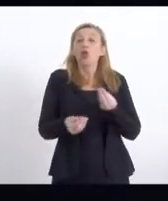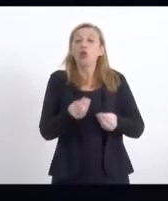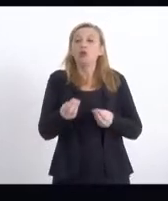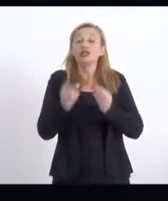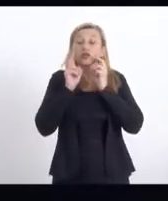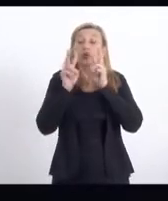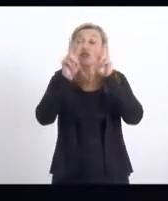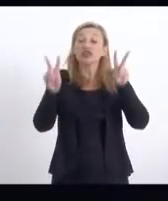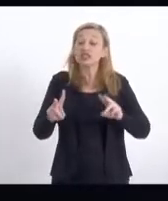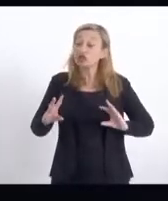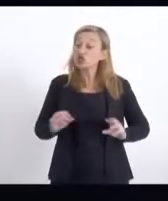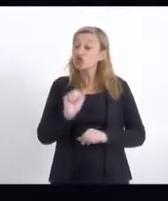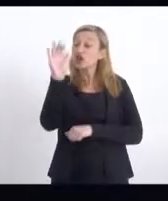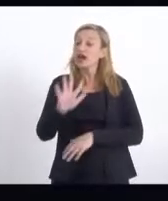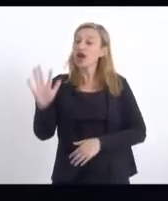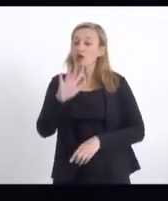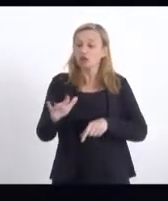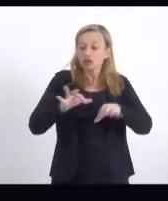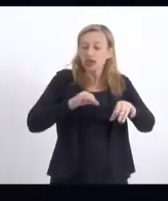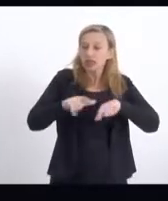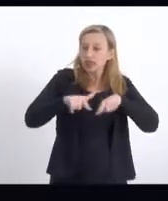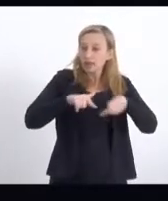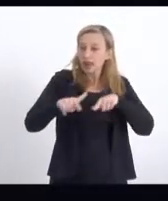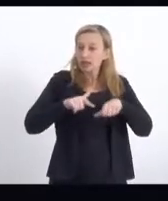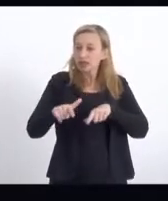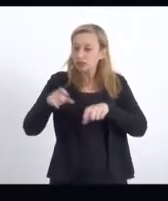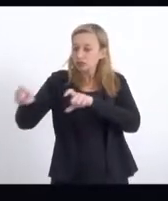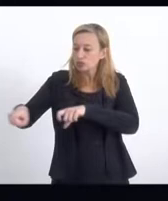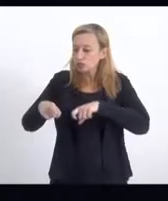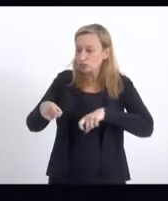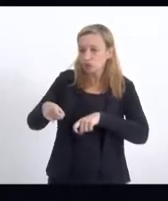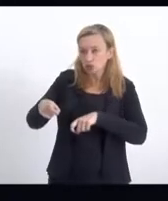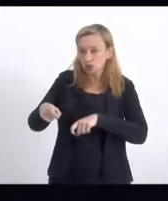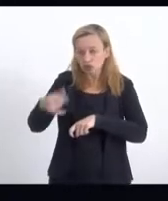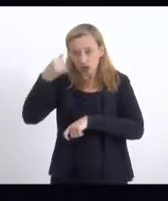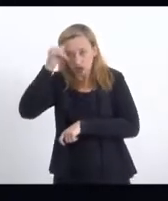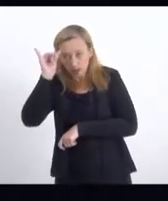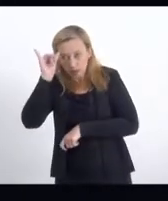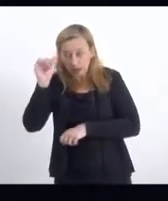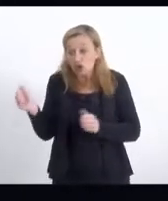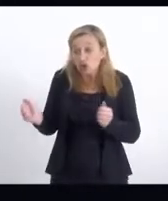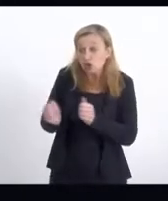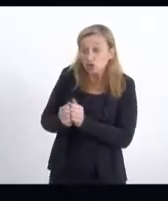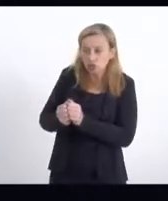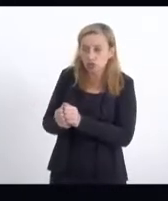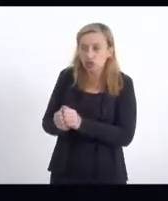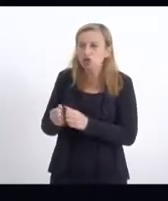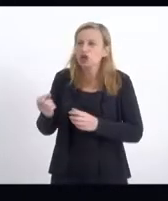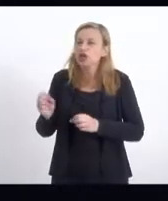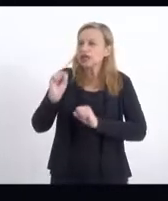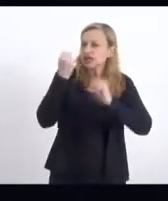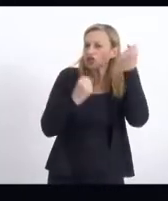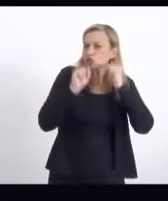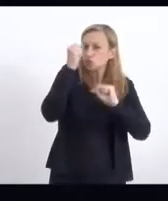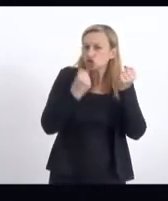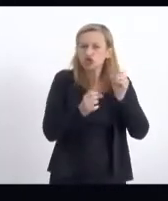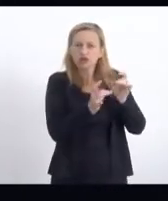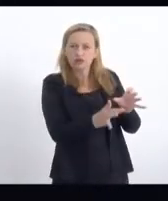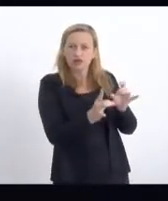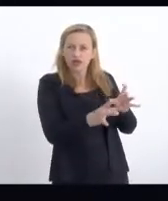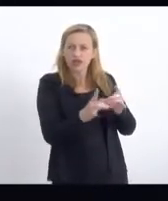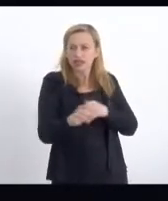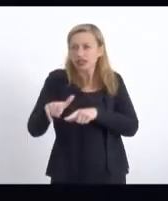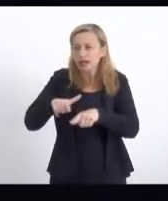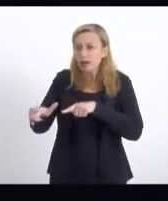sistêmica trabalhando a questão da agricultura e da pecuária junto com a indústria? Né? Sair um pouco dessa divisão indústria, comércio, serviço. Quais são os